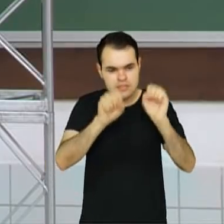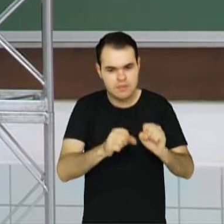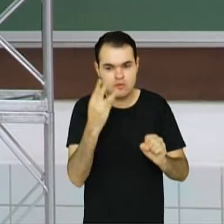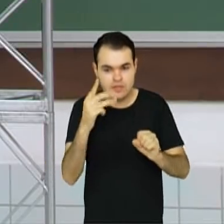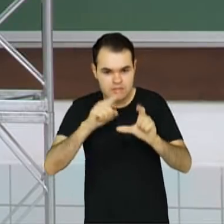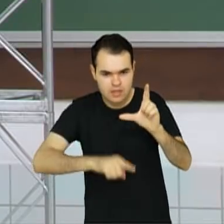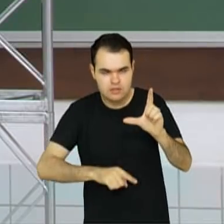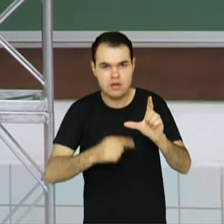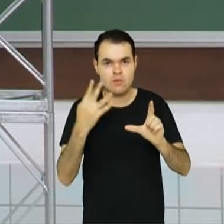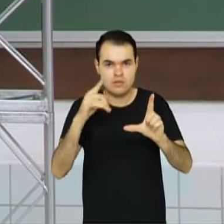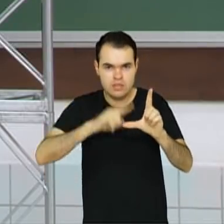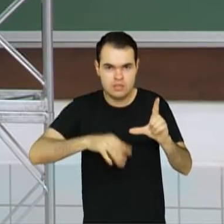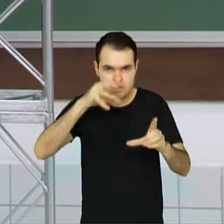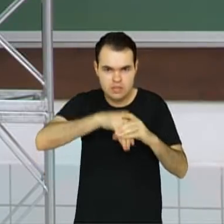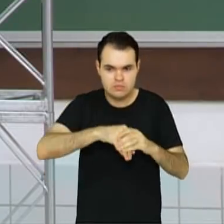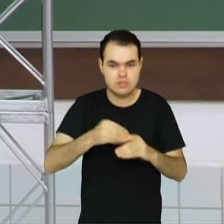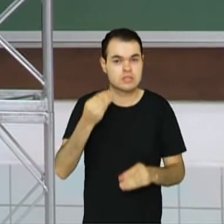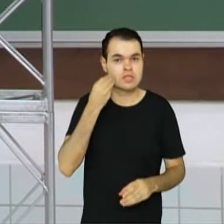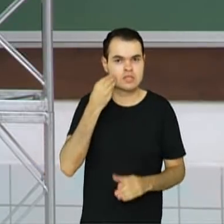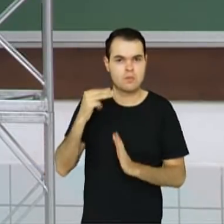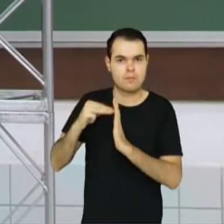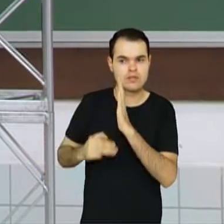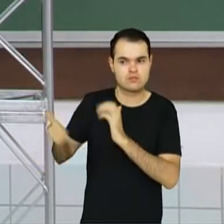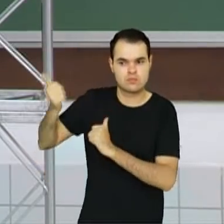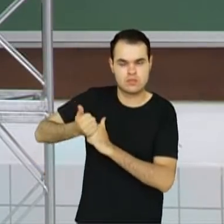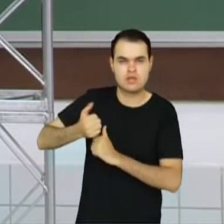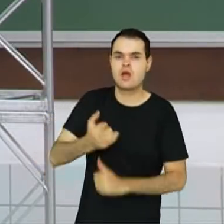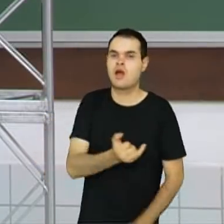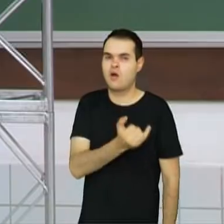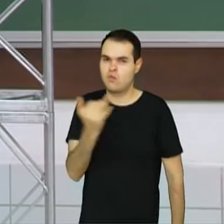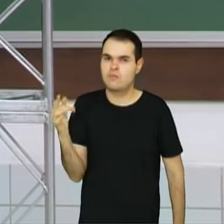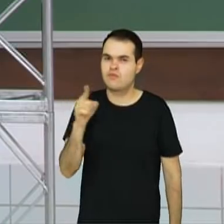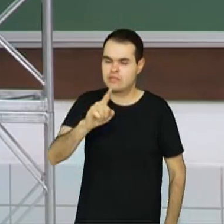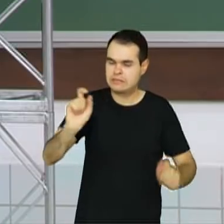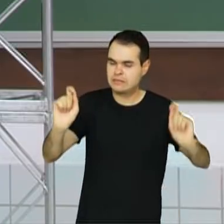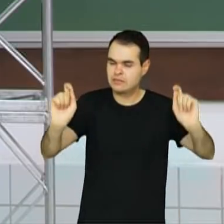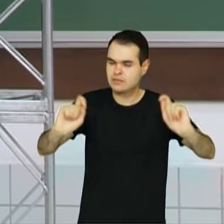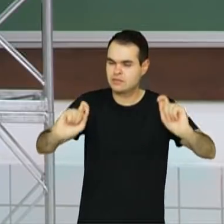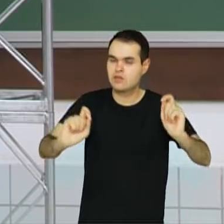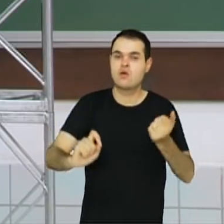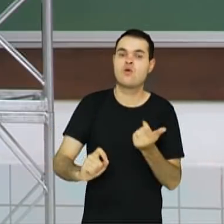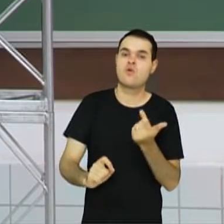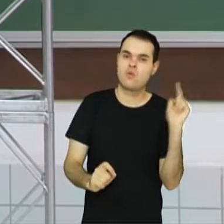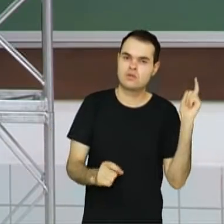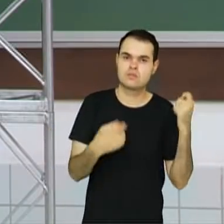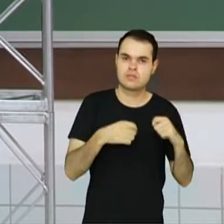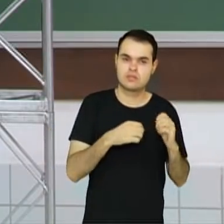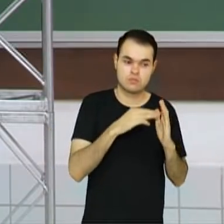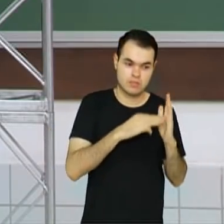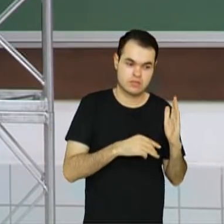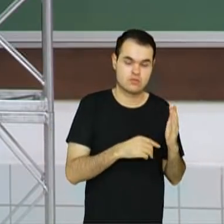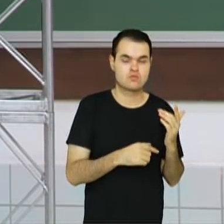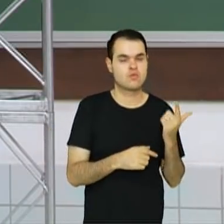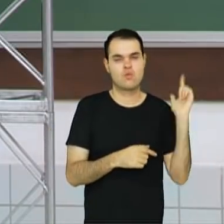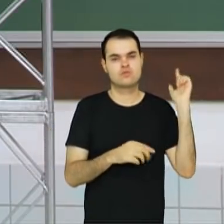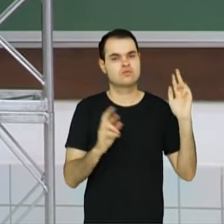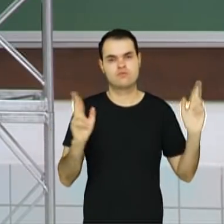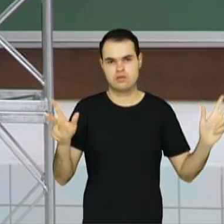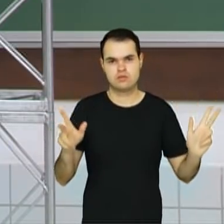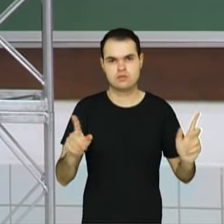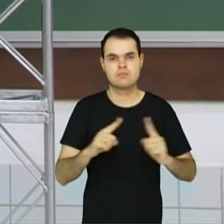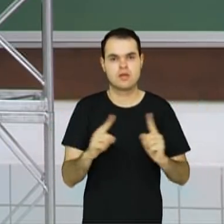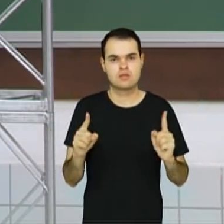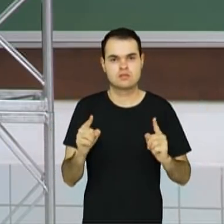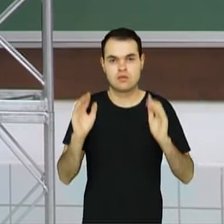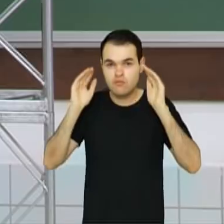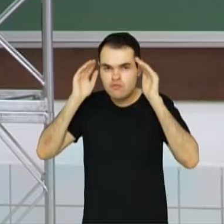e tentar resolver pelo método de substituição, talvez algumas você seja capaz de fazer, outras você vai precisar de um método mais eficaz. Né? Mas nós